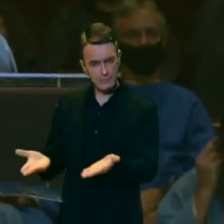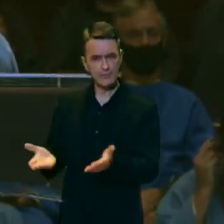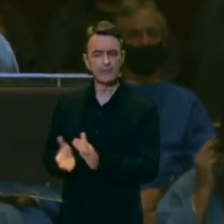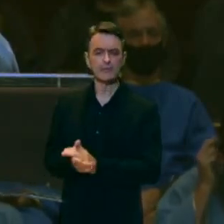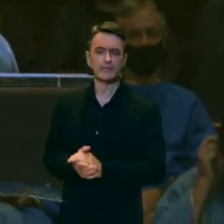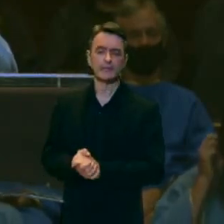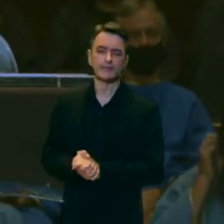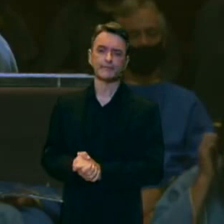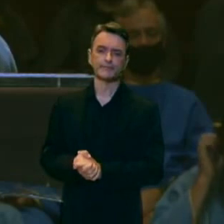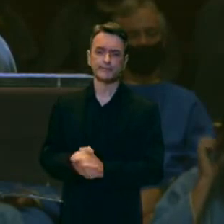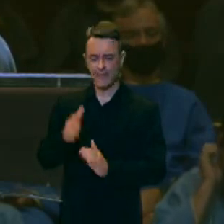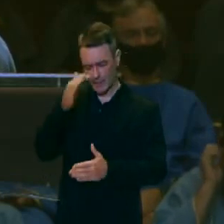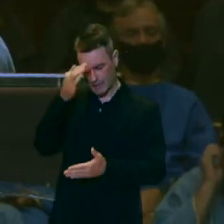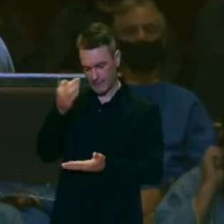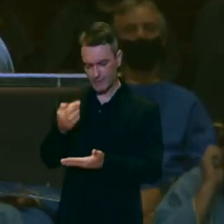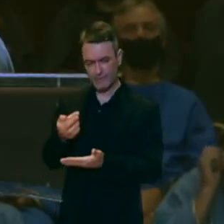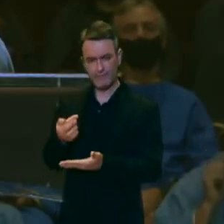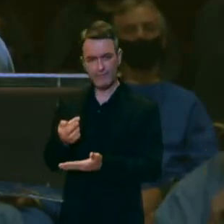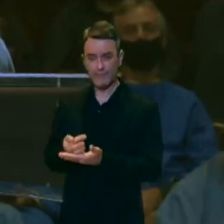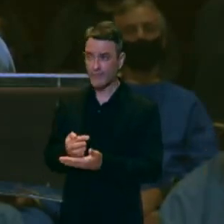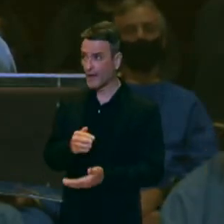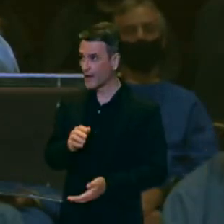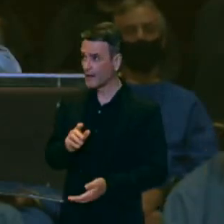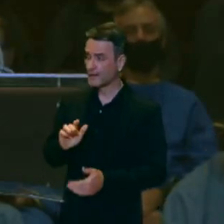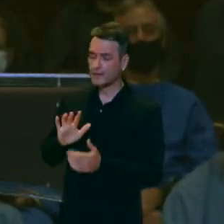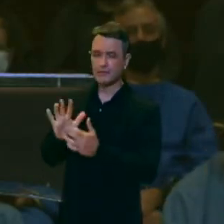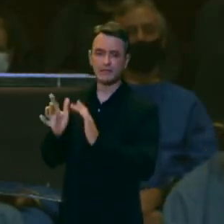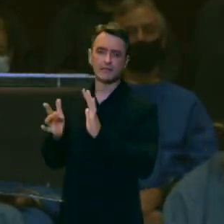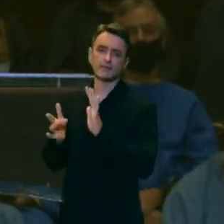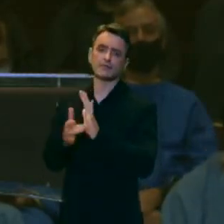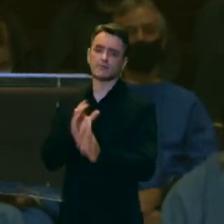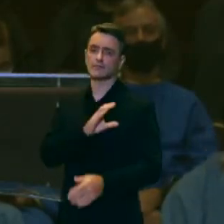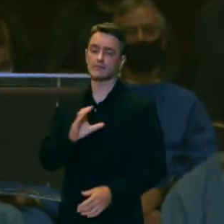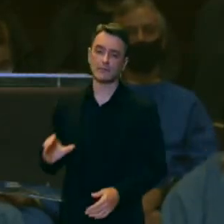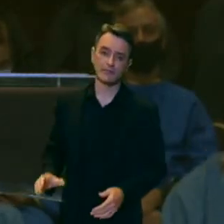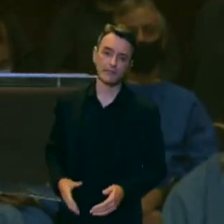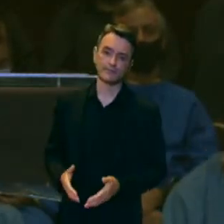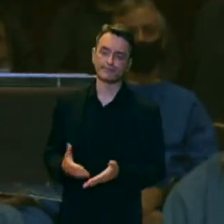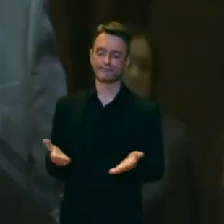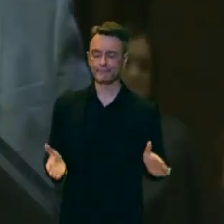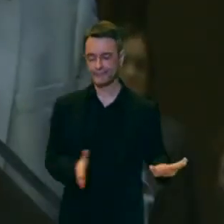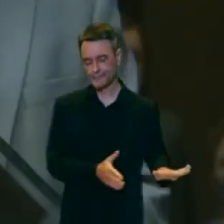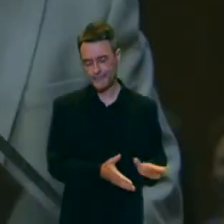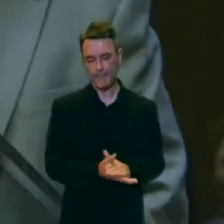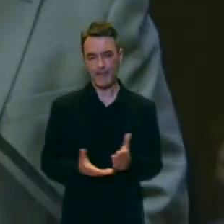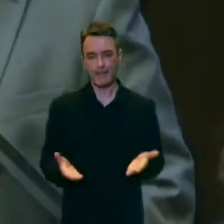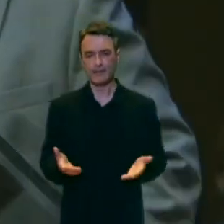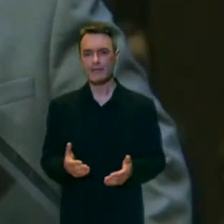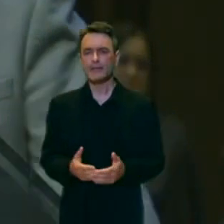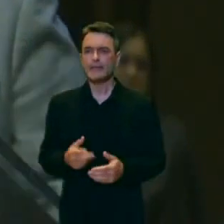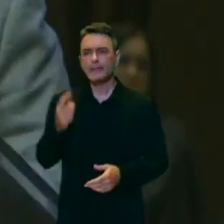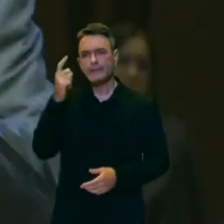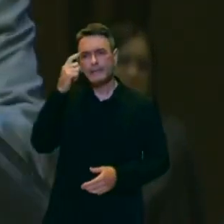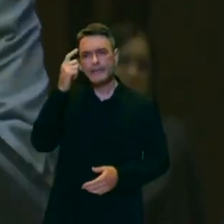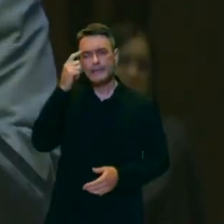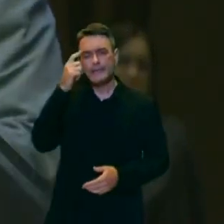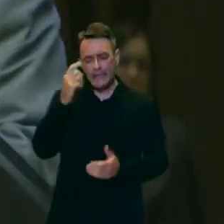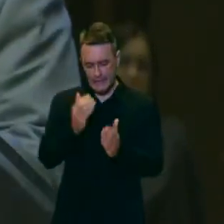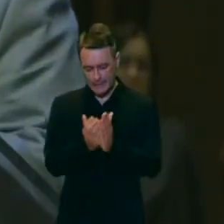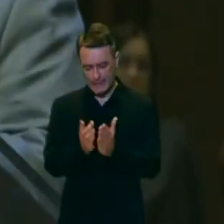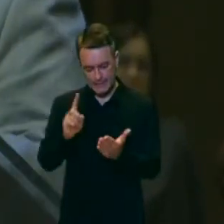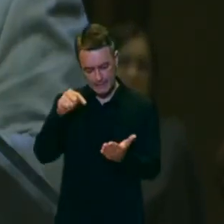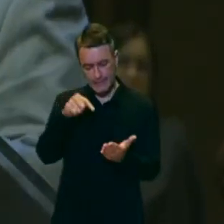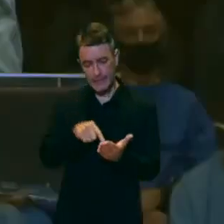maneira na fé no nosso Senhor Jesus Cristo. Eu queria meditar na palavra de Deus junto com vocês